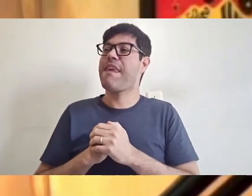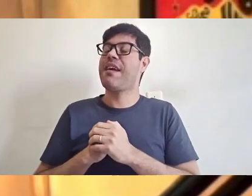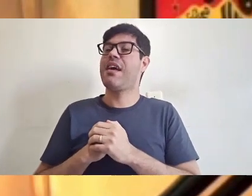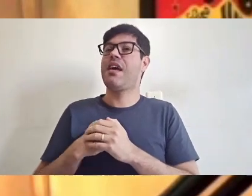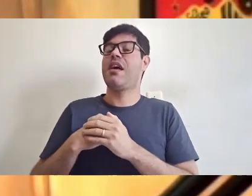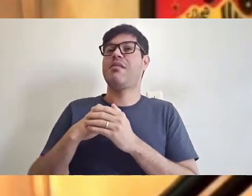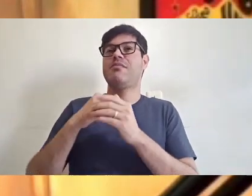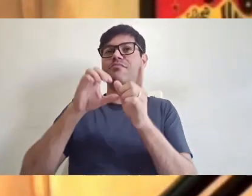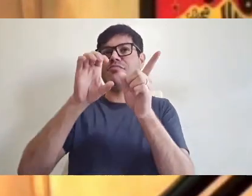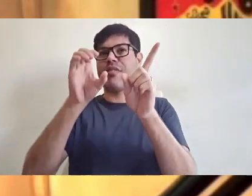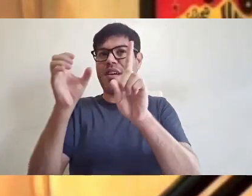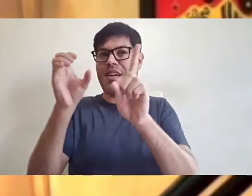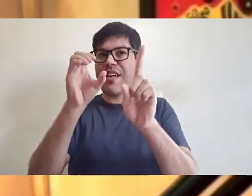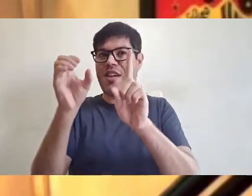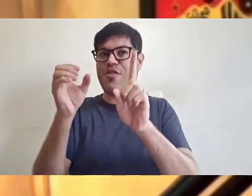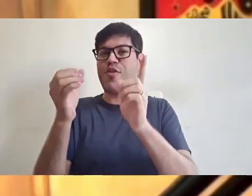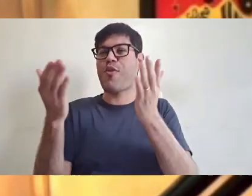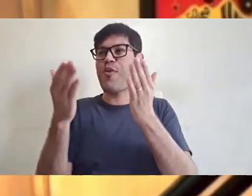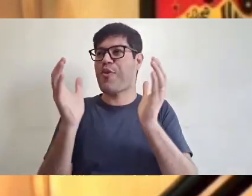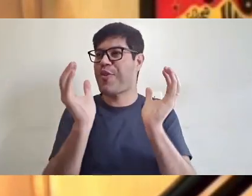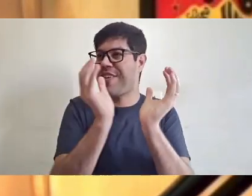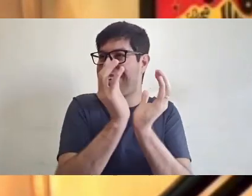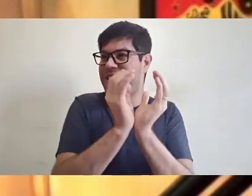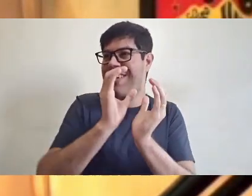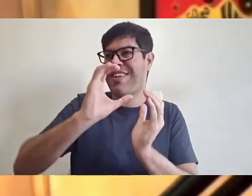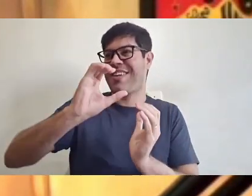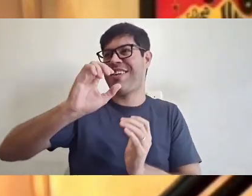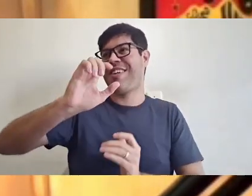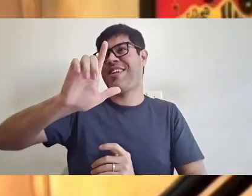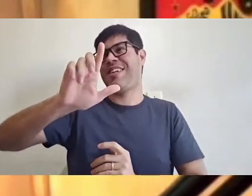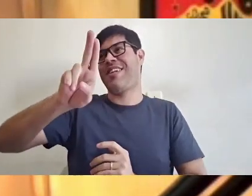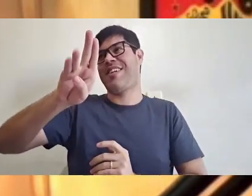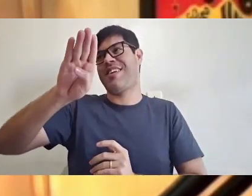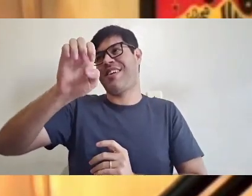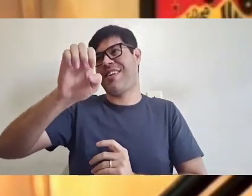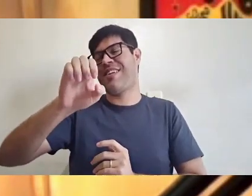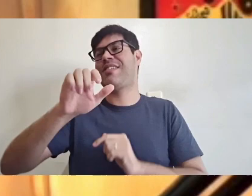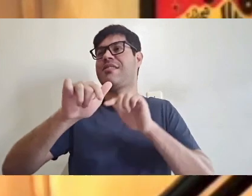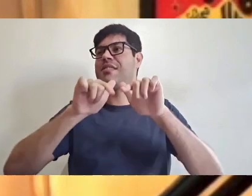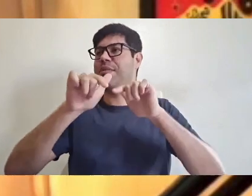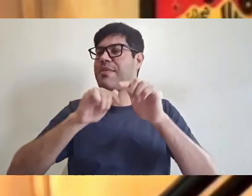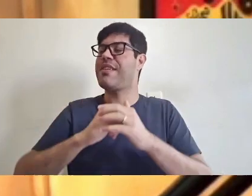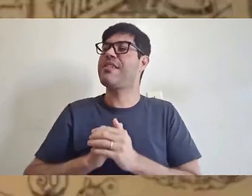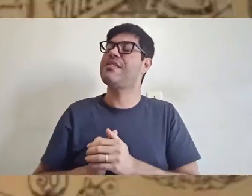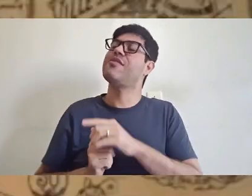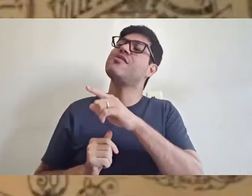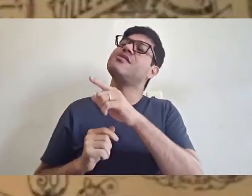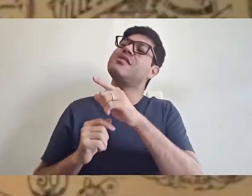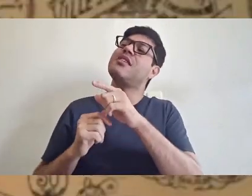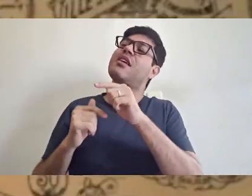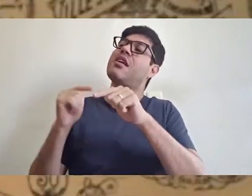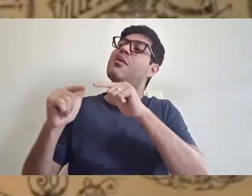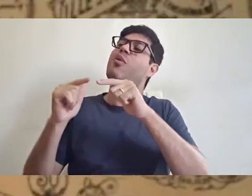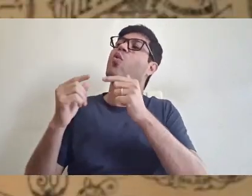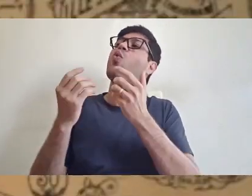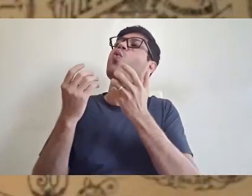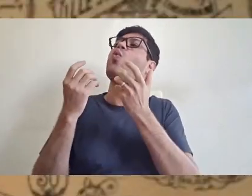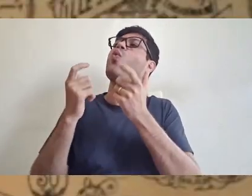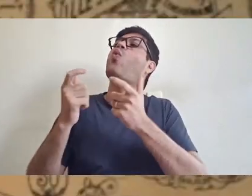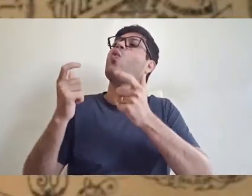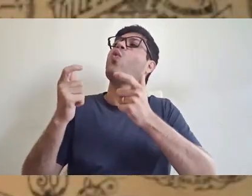Rádio Clube. Isso. Mas você fazia em Limeira, com o Davoli, aquela turma lá? Eu trabalhei em